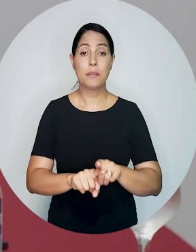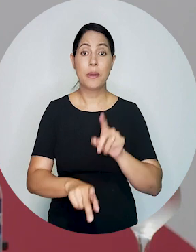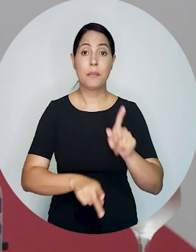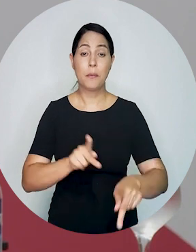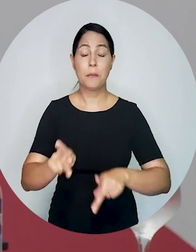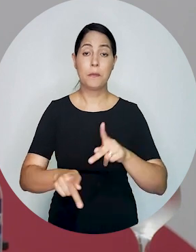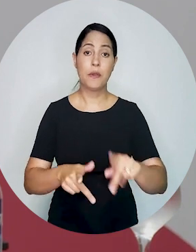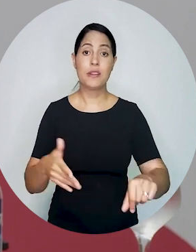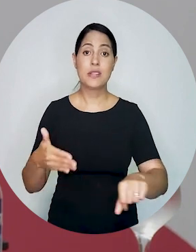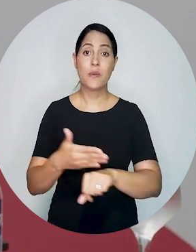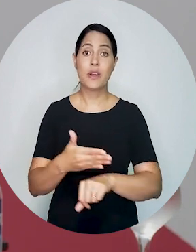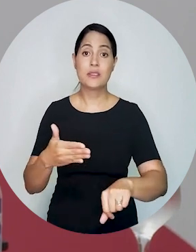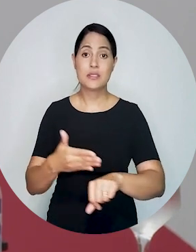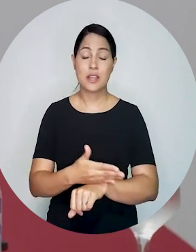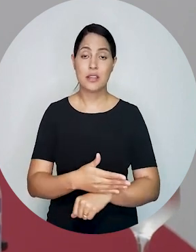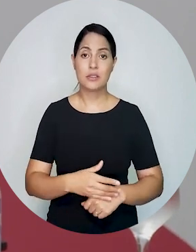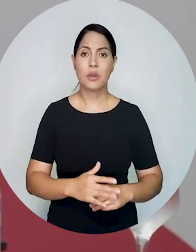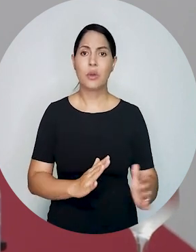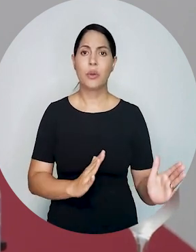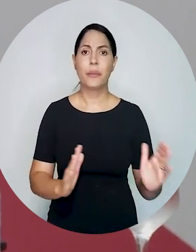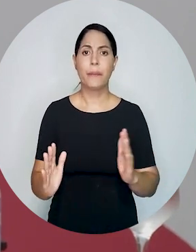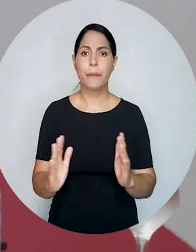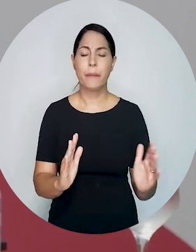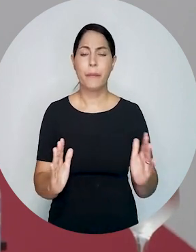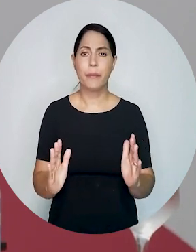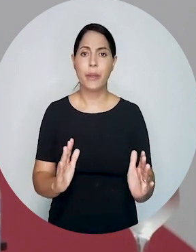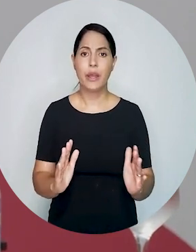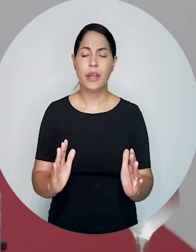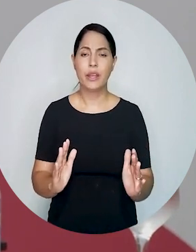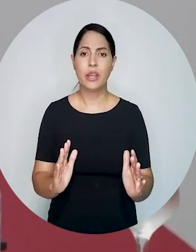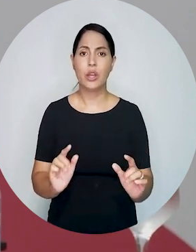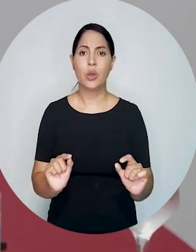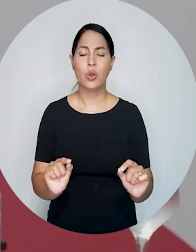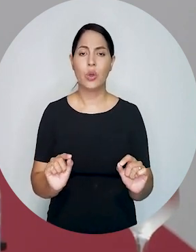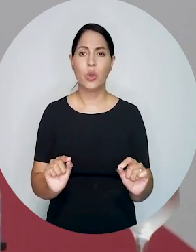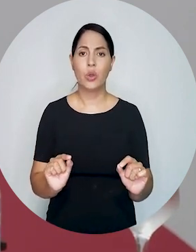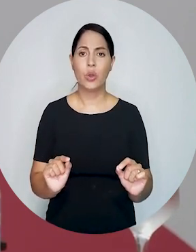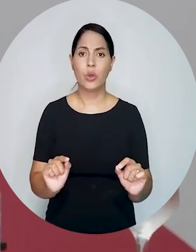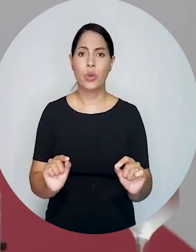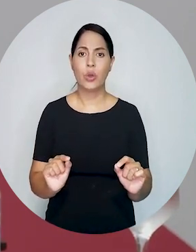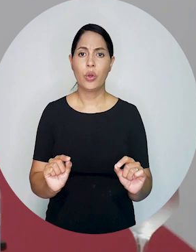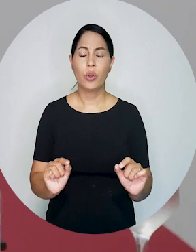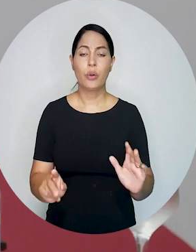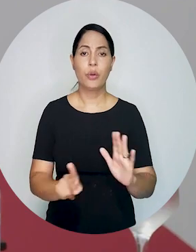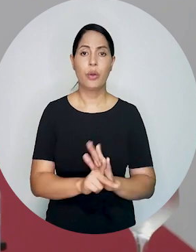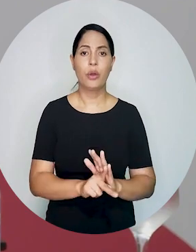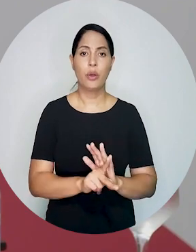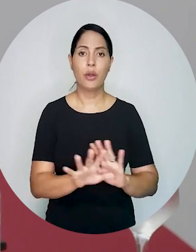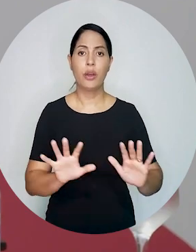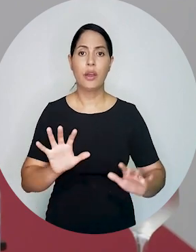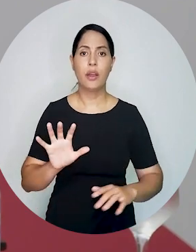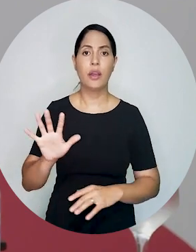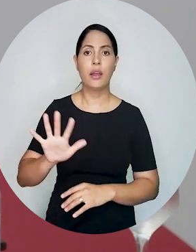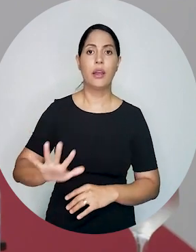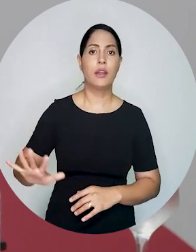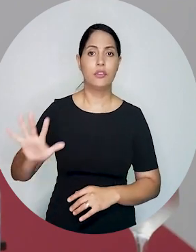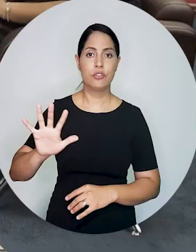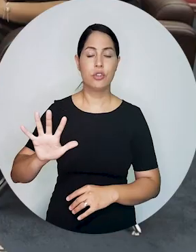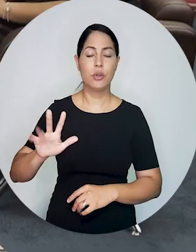das pessoas, né? Isso durante o processo de implementação do sistema do apartheid em África do